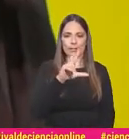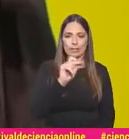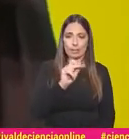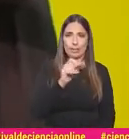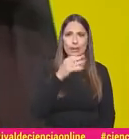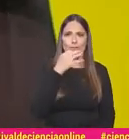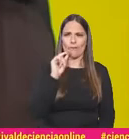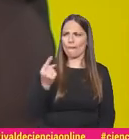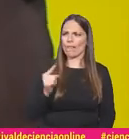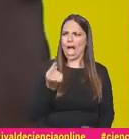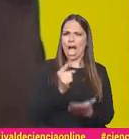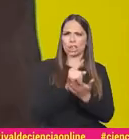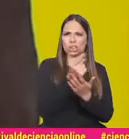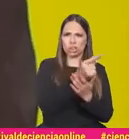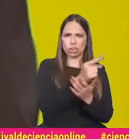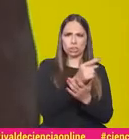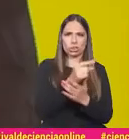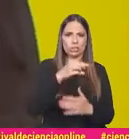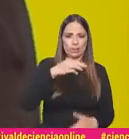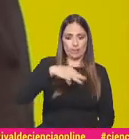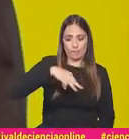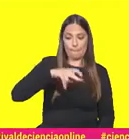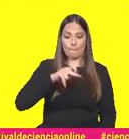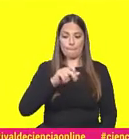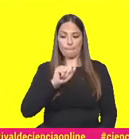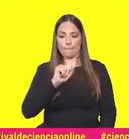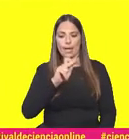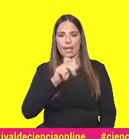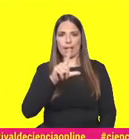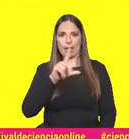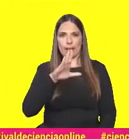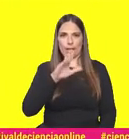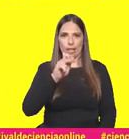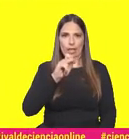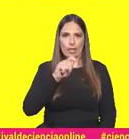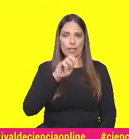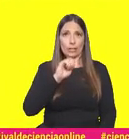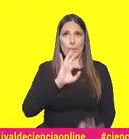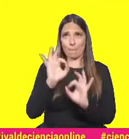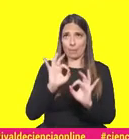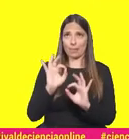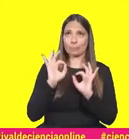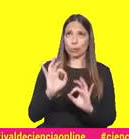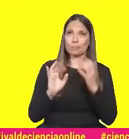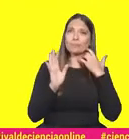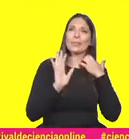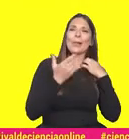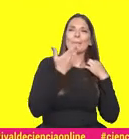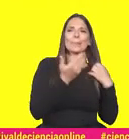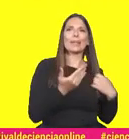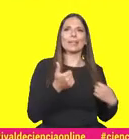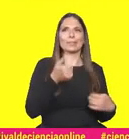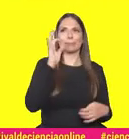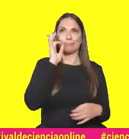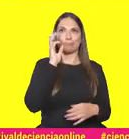para uma viagem, a viagem de Magalhães. Será que a Sara já está preparada? Já, ali está. Olá, Sara. Olá, Sara. Estou. Obrigada. Boa